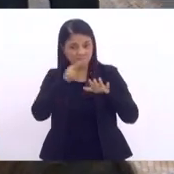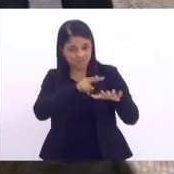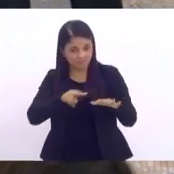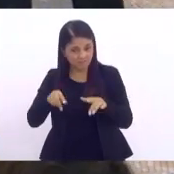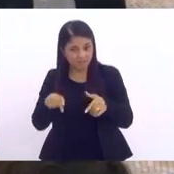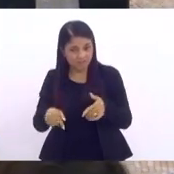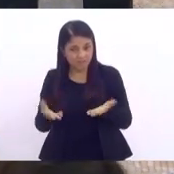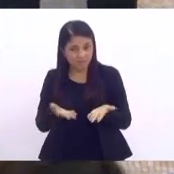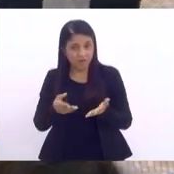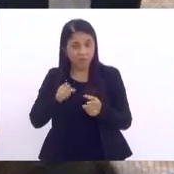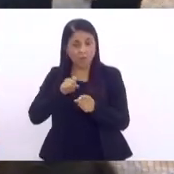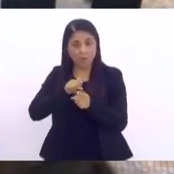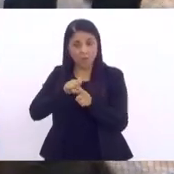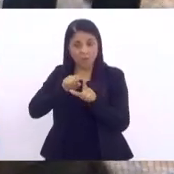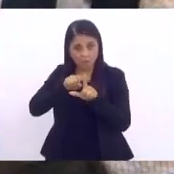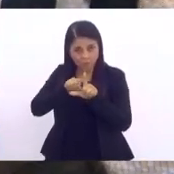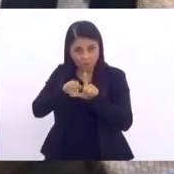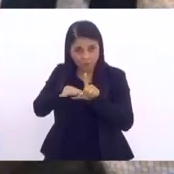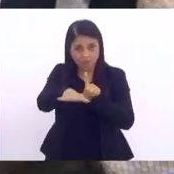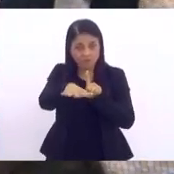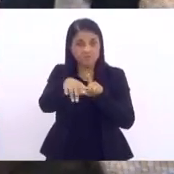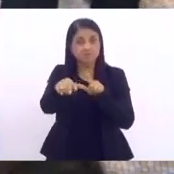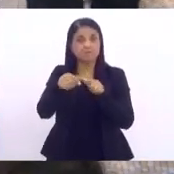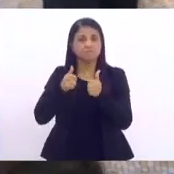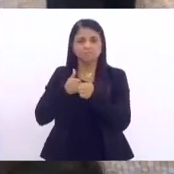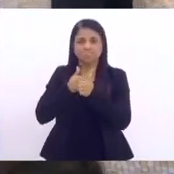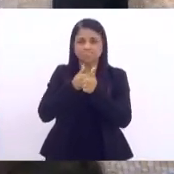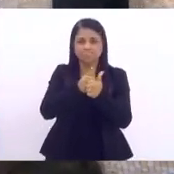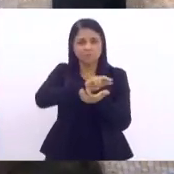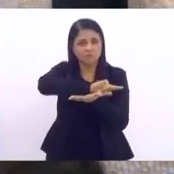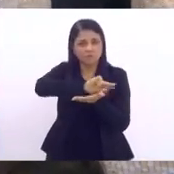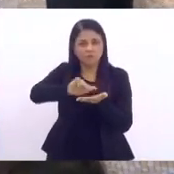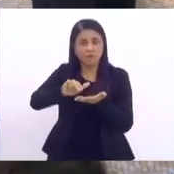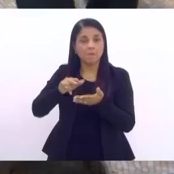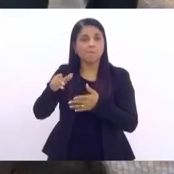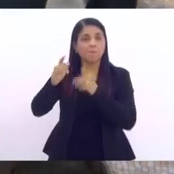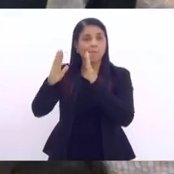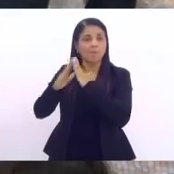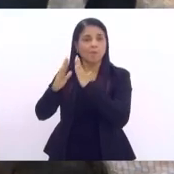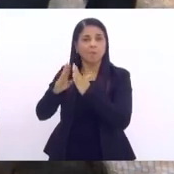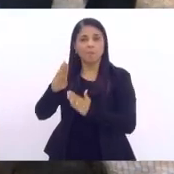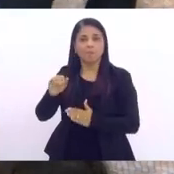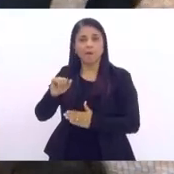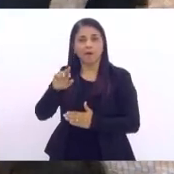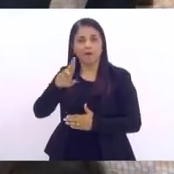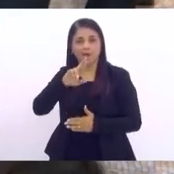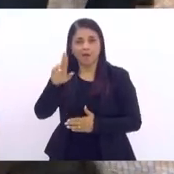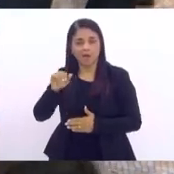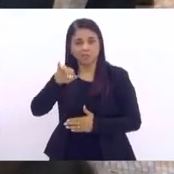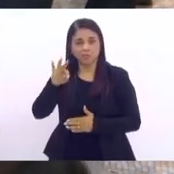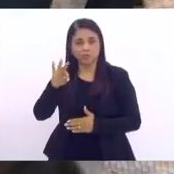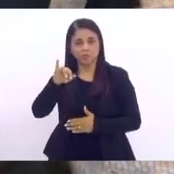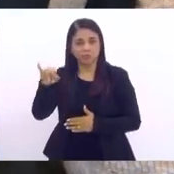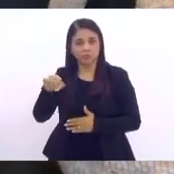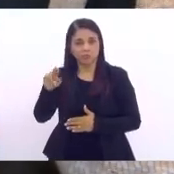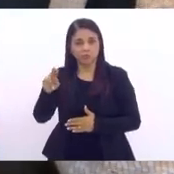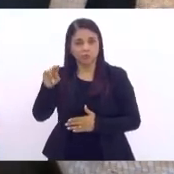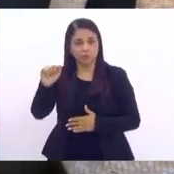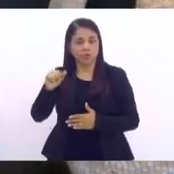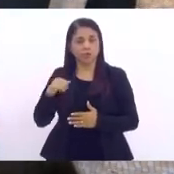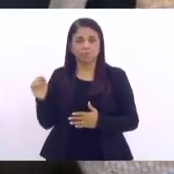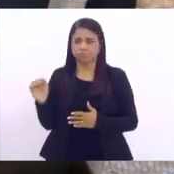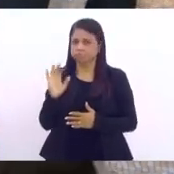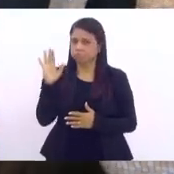diversos seguidores, morador da Barra da Tijuca, com uma alta renda, foi associado